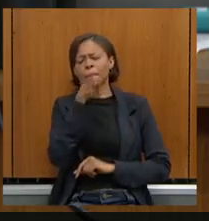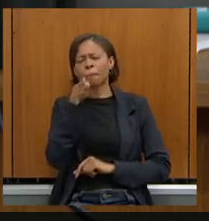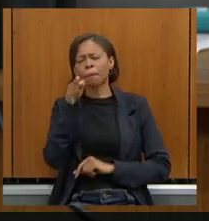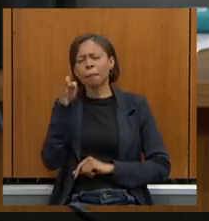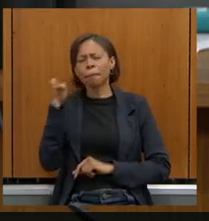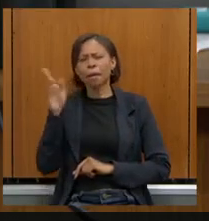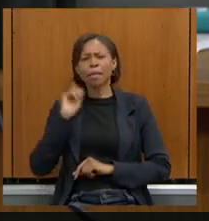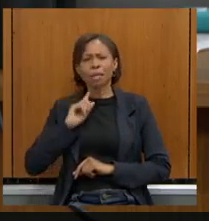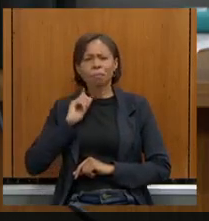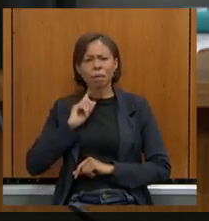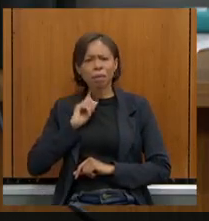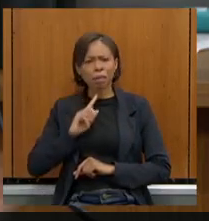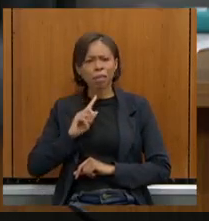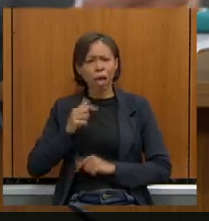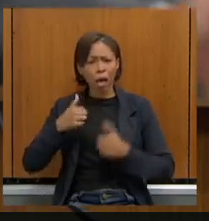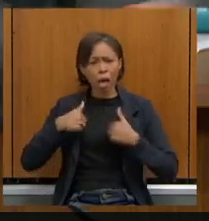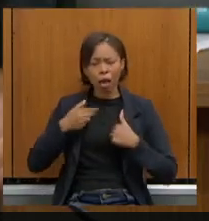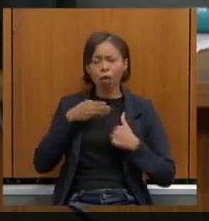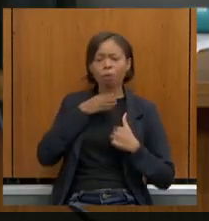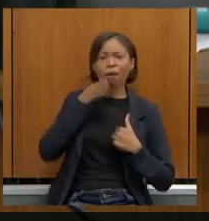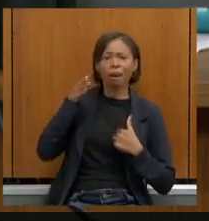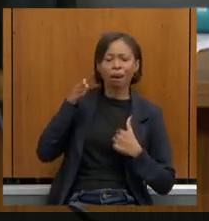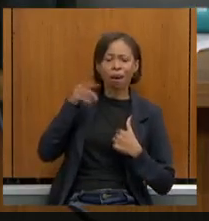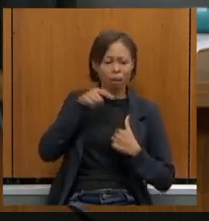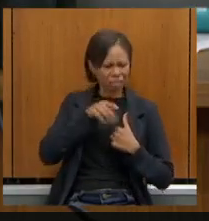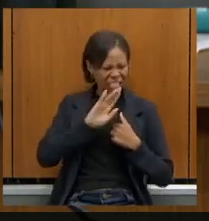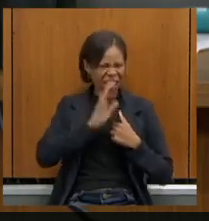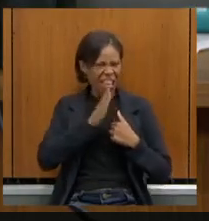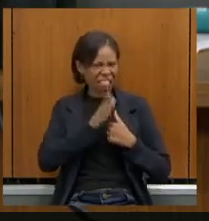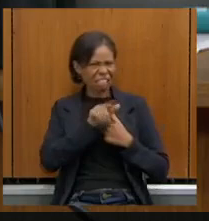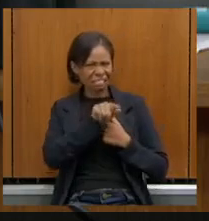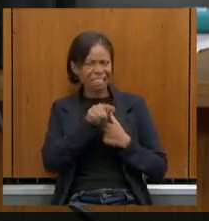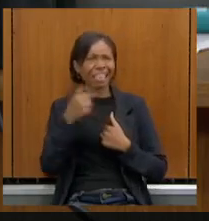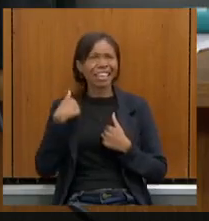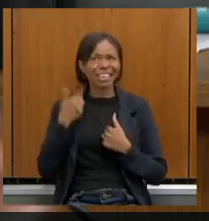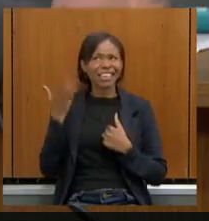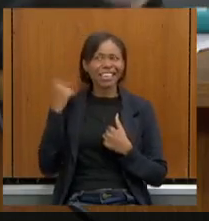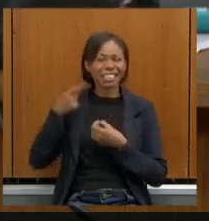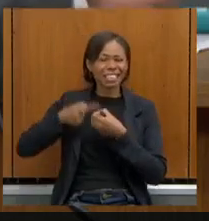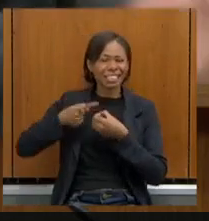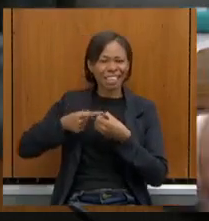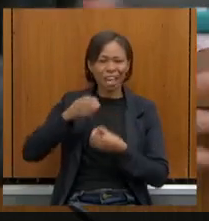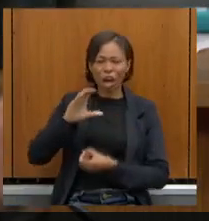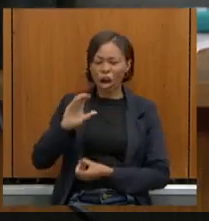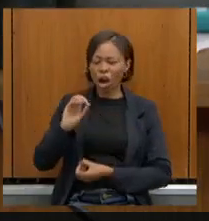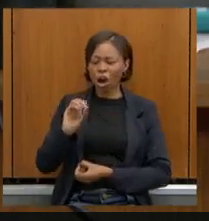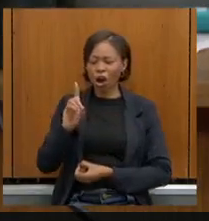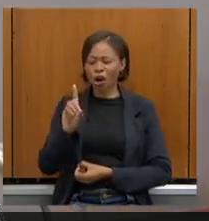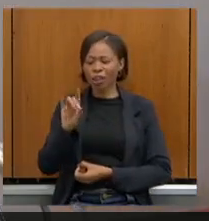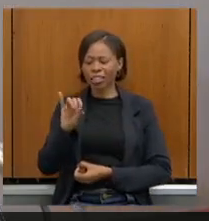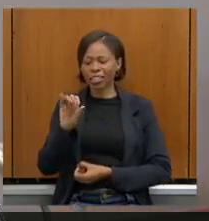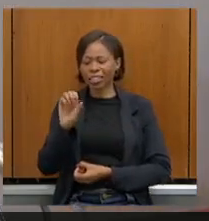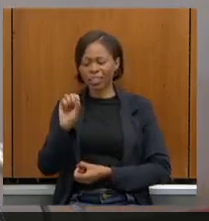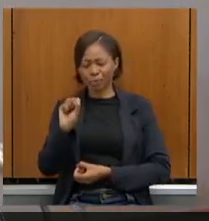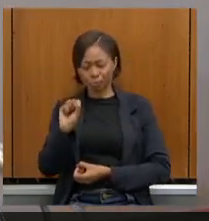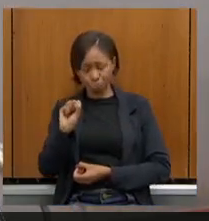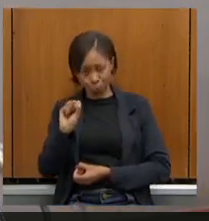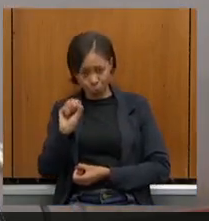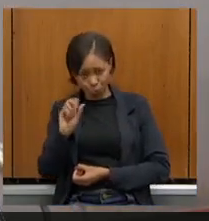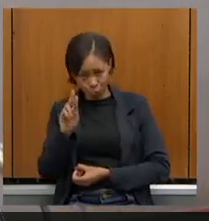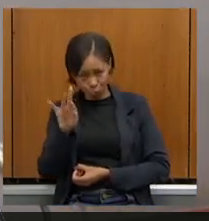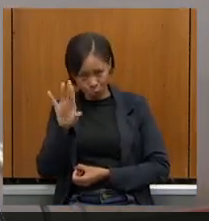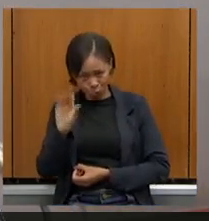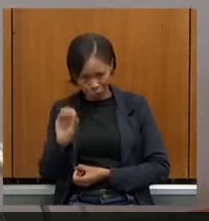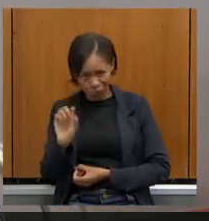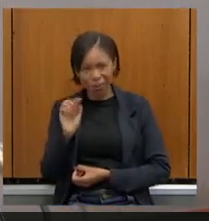passado você já passou, esses dias eu estive lá em Codesburgo com o nosso prefeito Maurício, você já esteve por lá, já visitou, esses